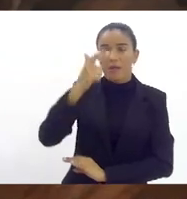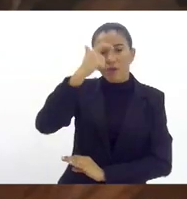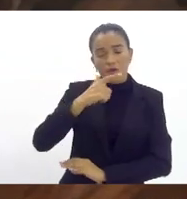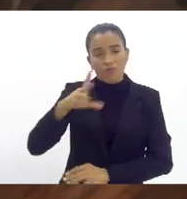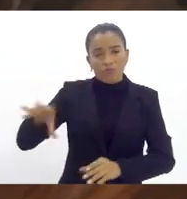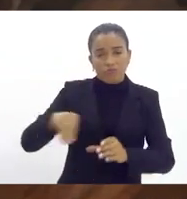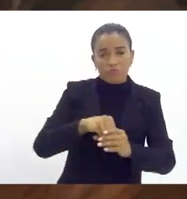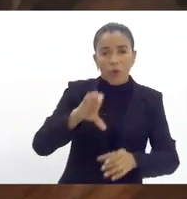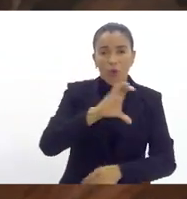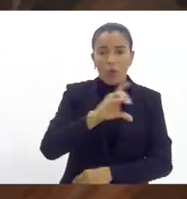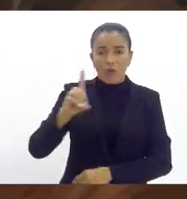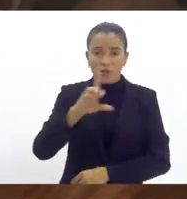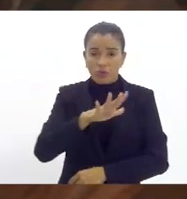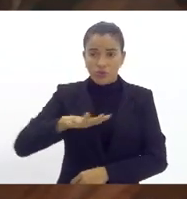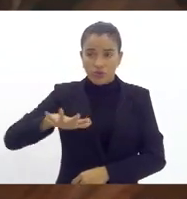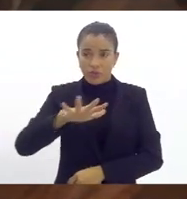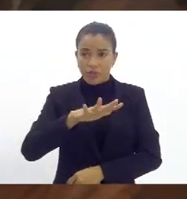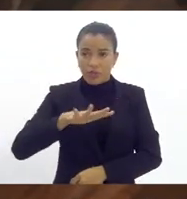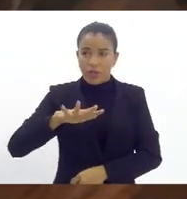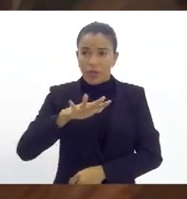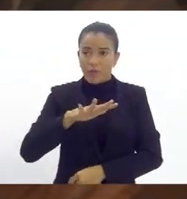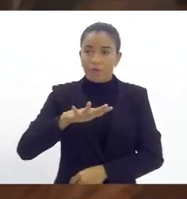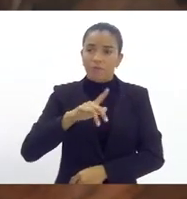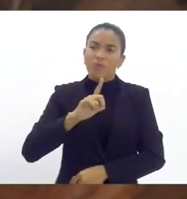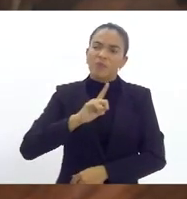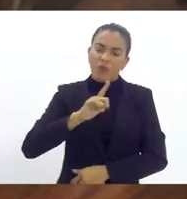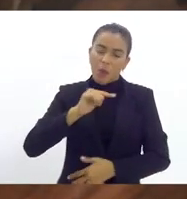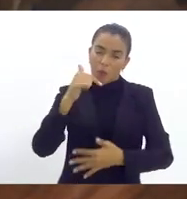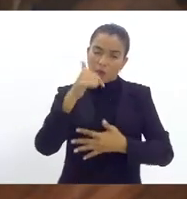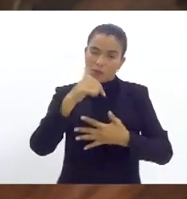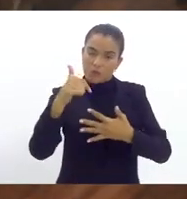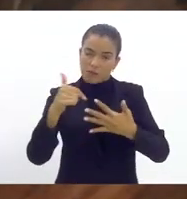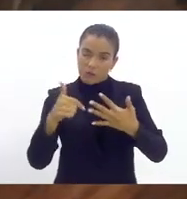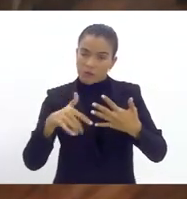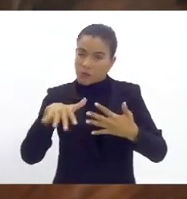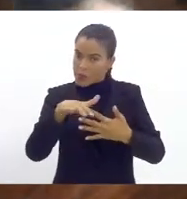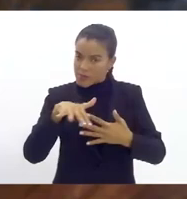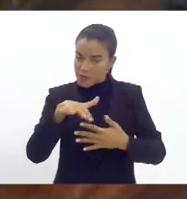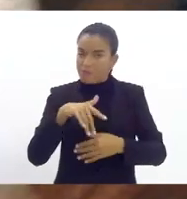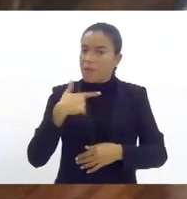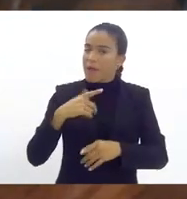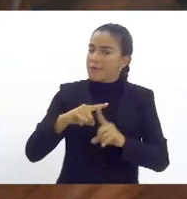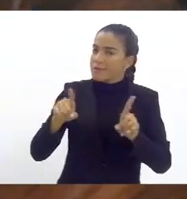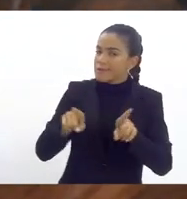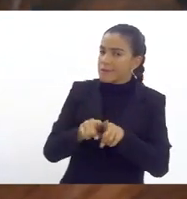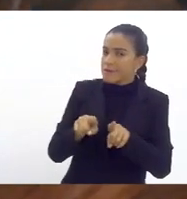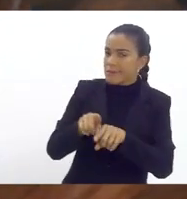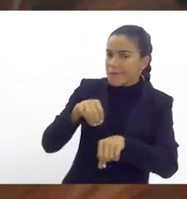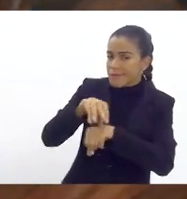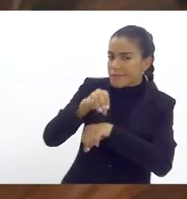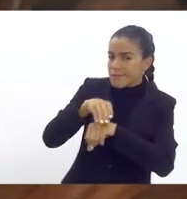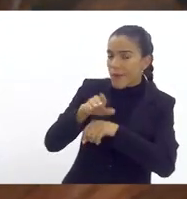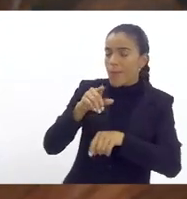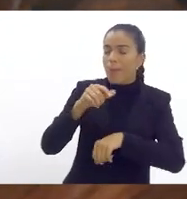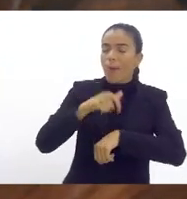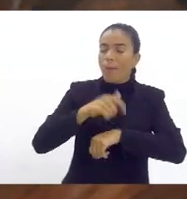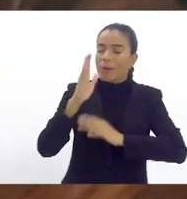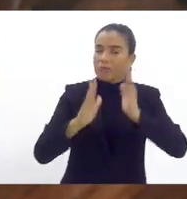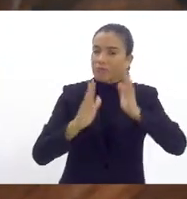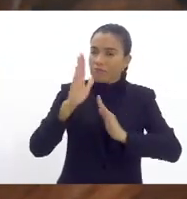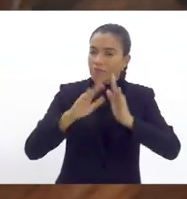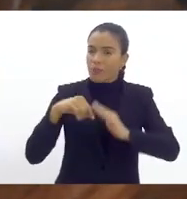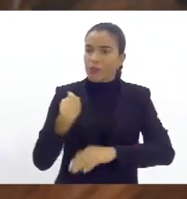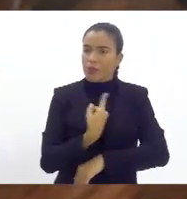parte como coordenador-geral e tem aqui alguns fatos mas antes eu queria relembrar momento que a gente viveu